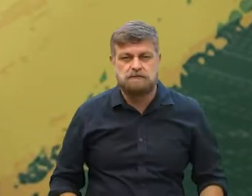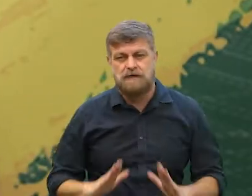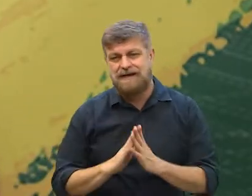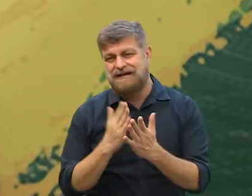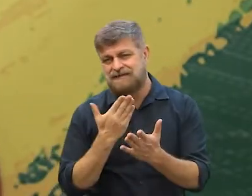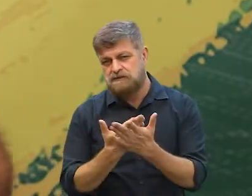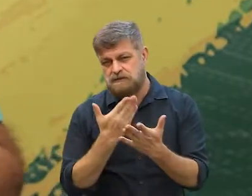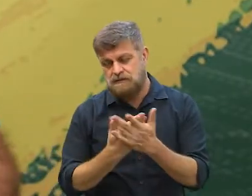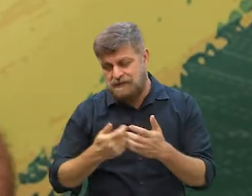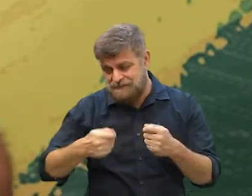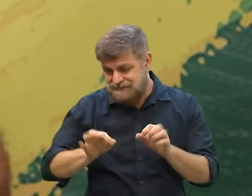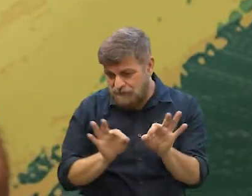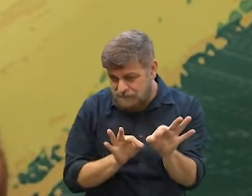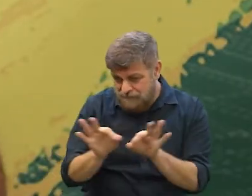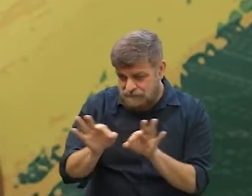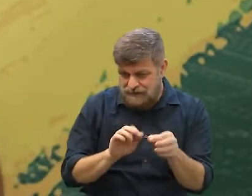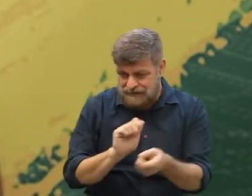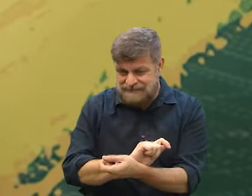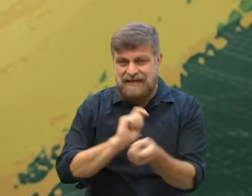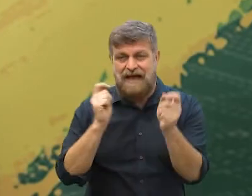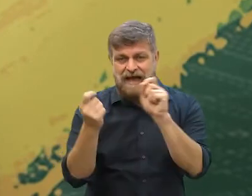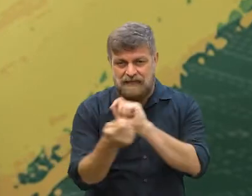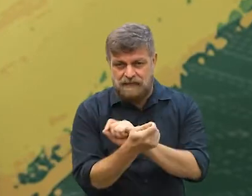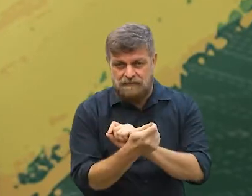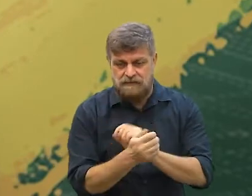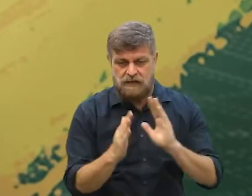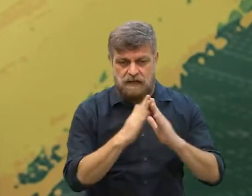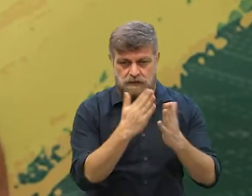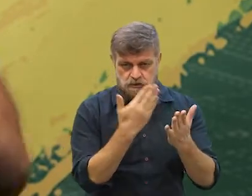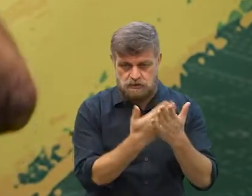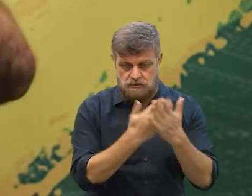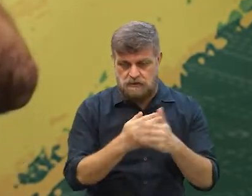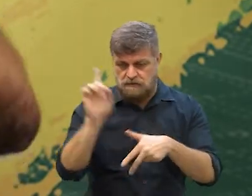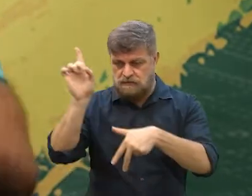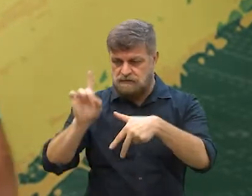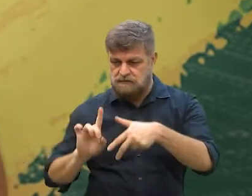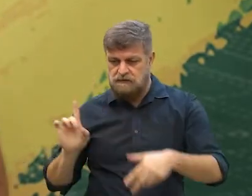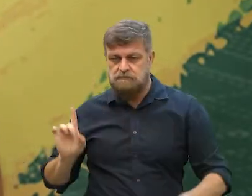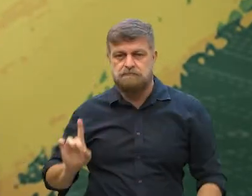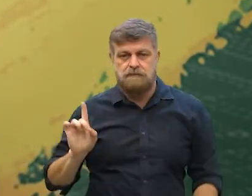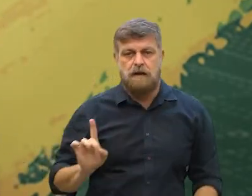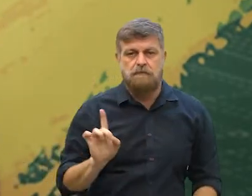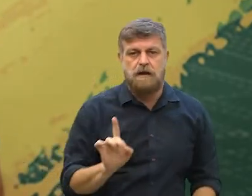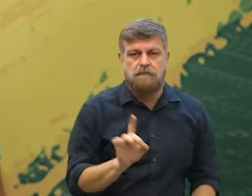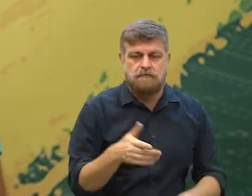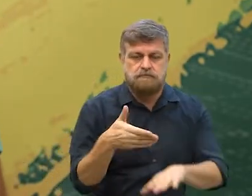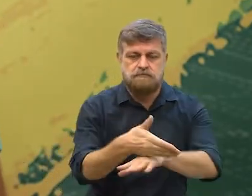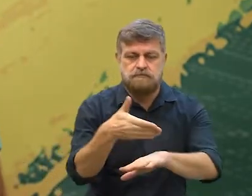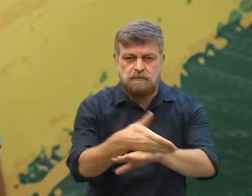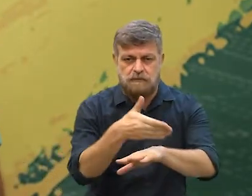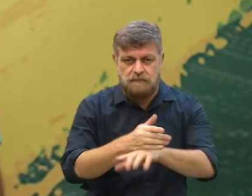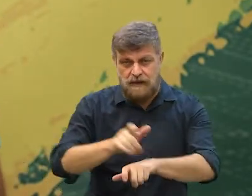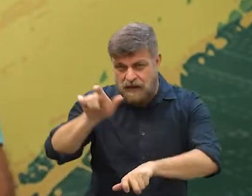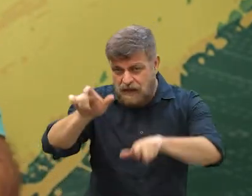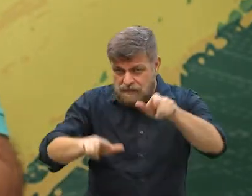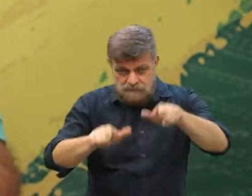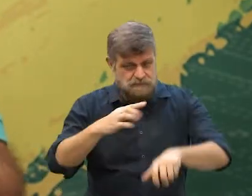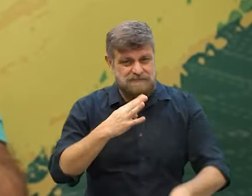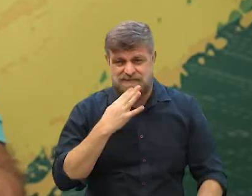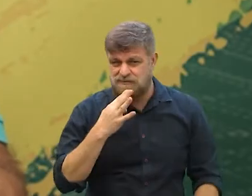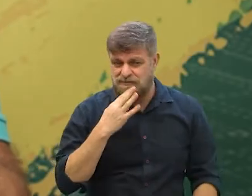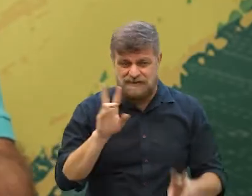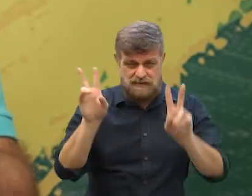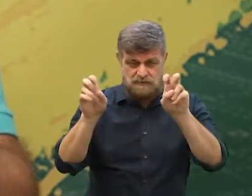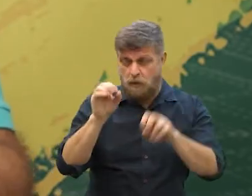precisam se preparar será pintar para receber essas crianças o pessoal que tá em casa aqui é muitas vezes não